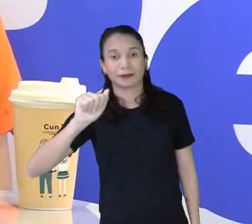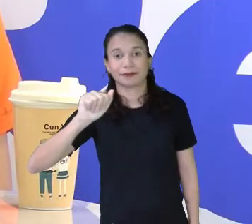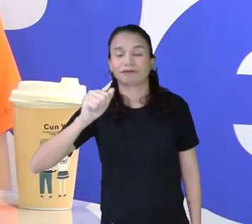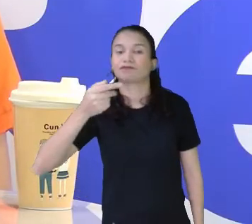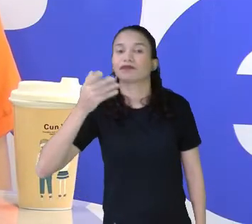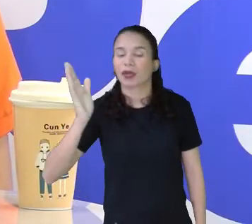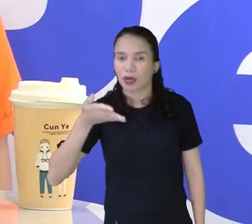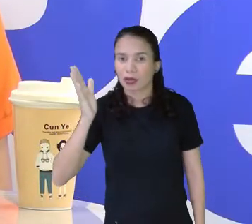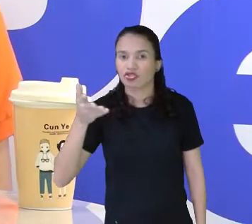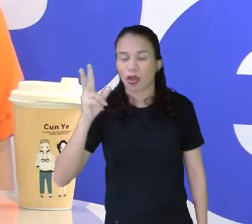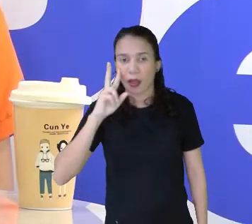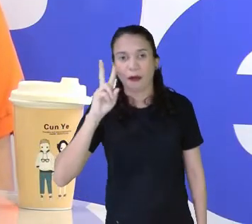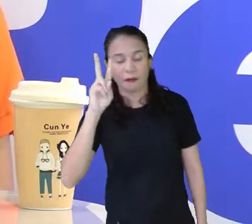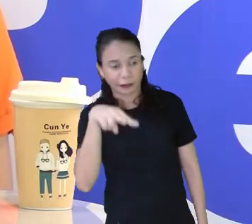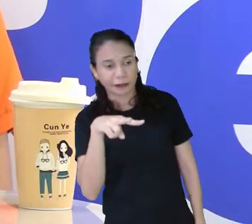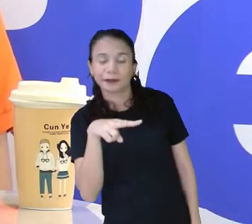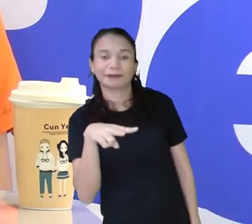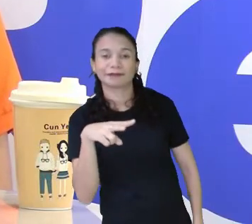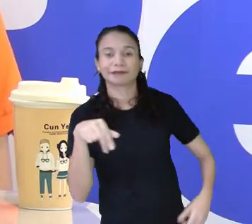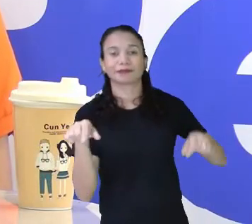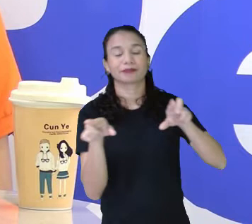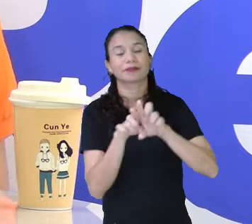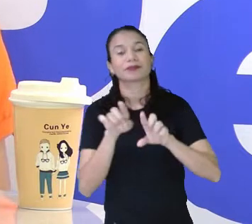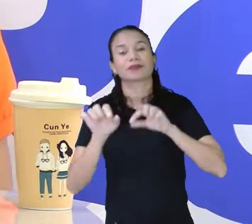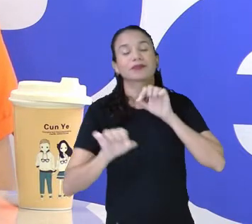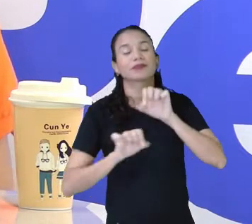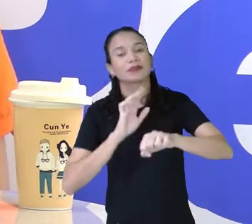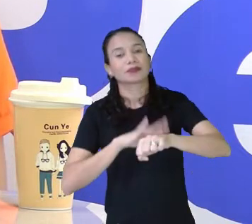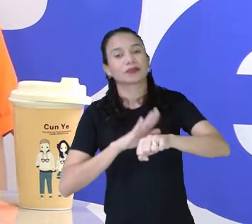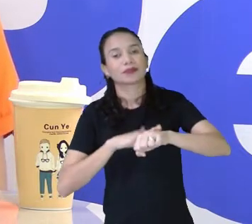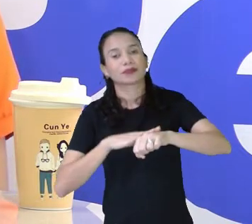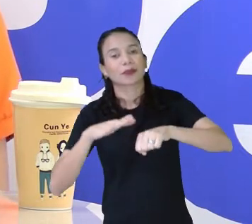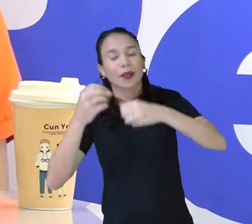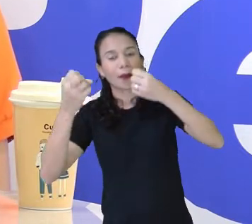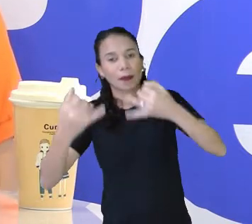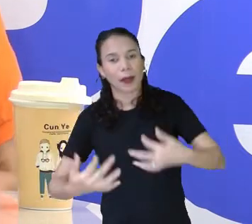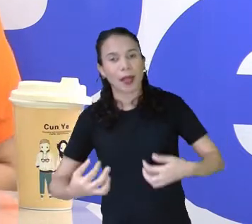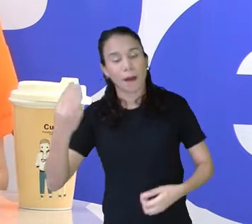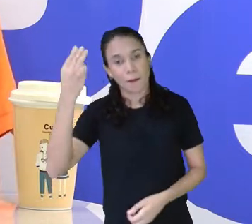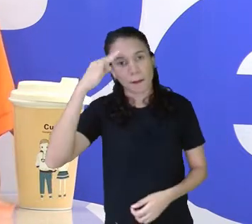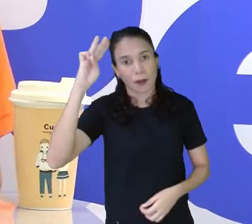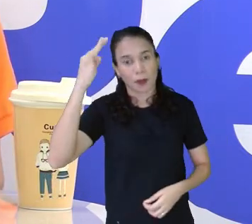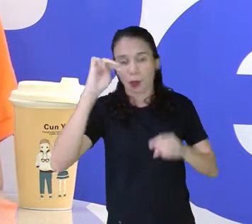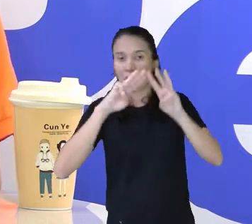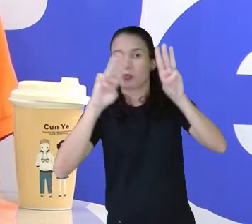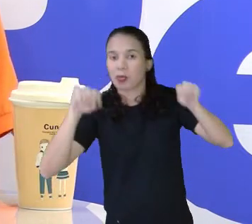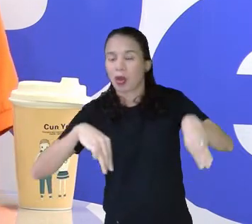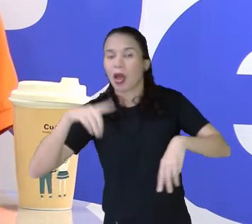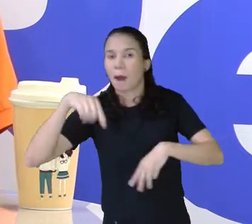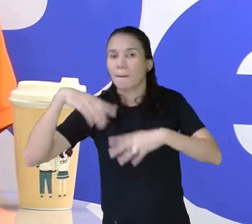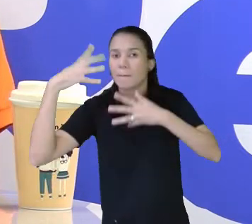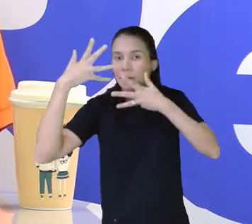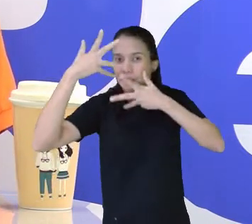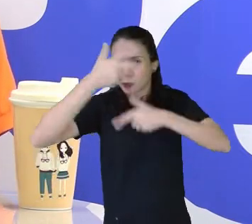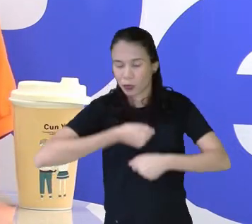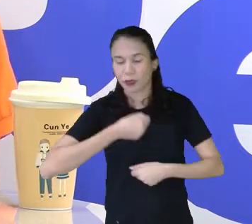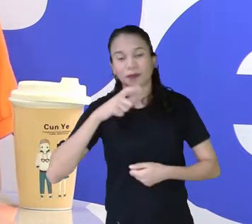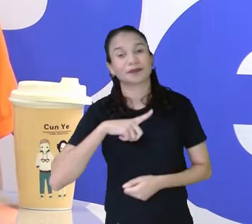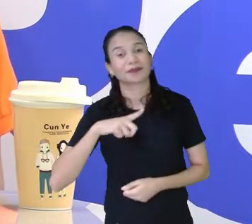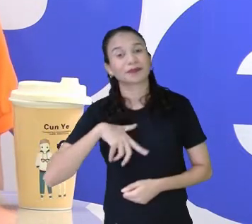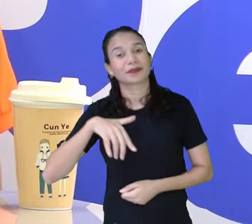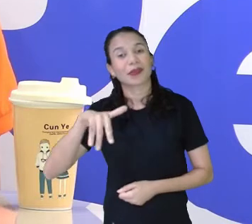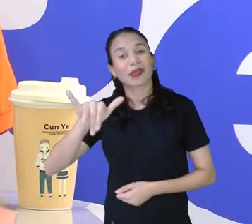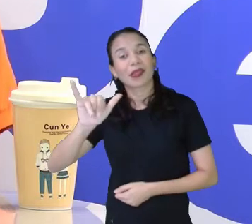que já viu, eu acredito que foi na hora que você estava falando aí do museu e ela disse que é muito bonito. A Yasmin citou,